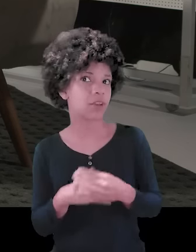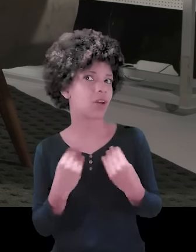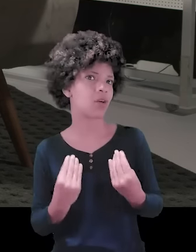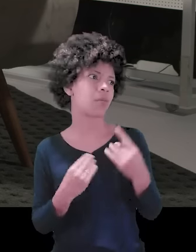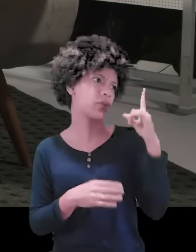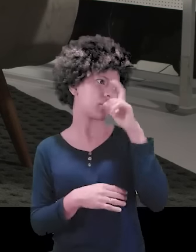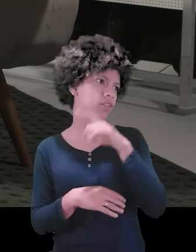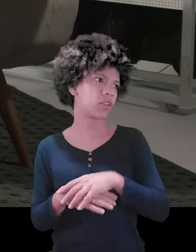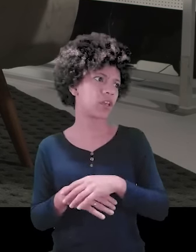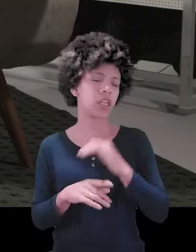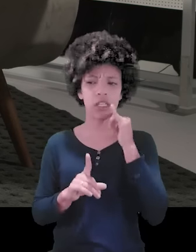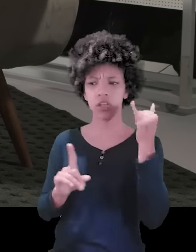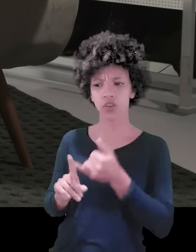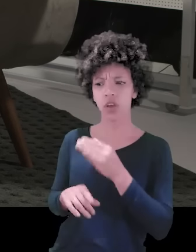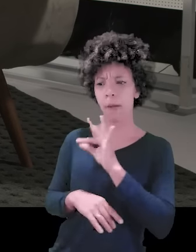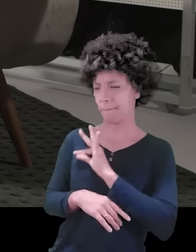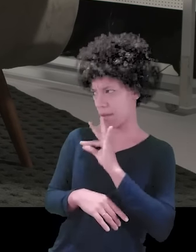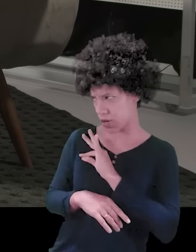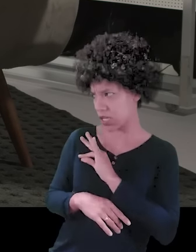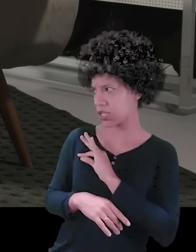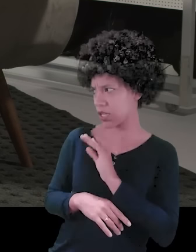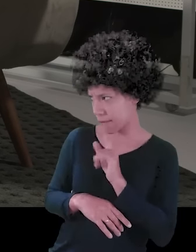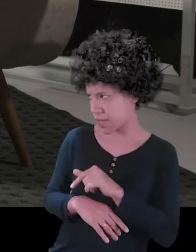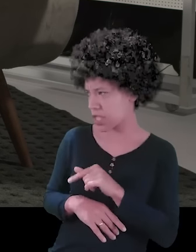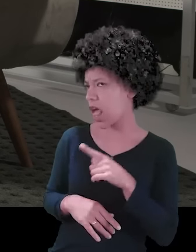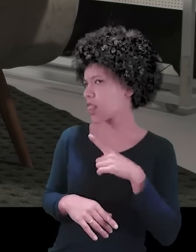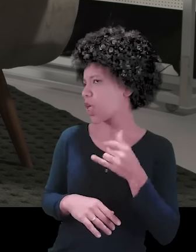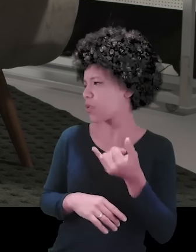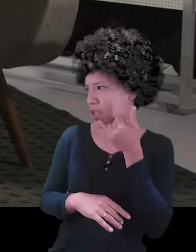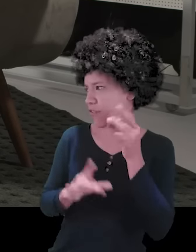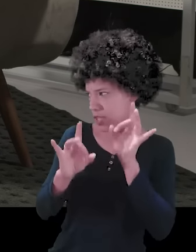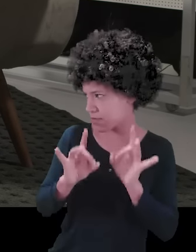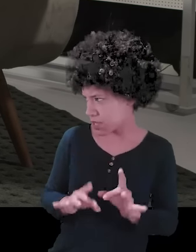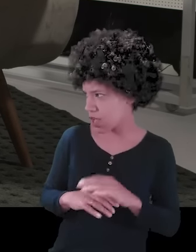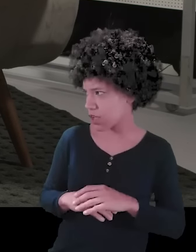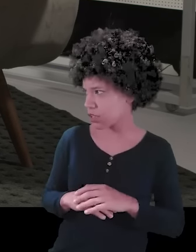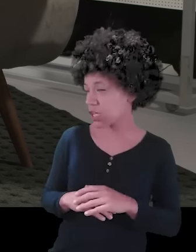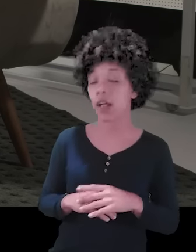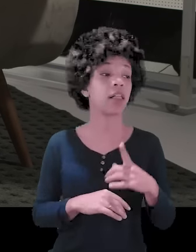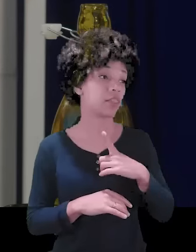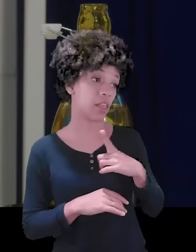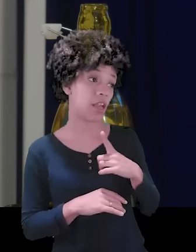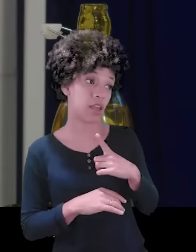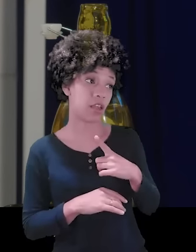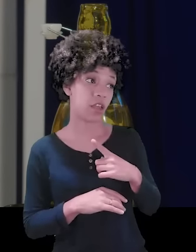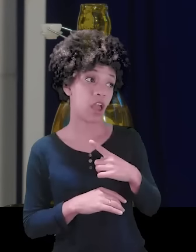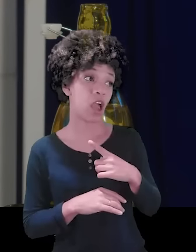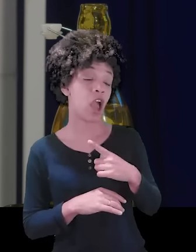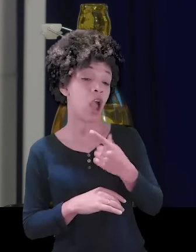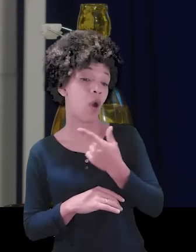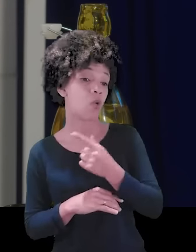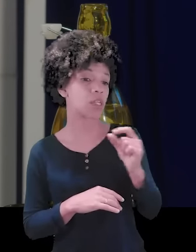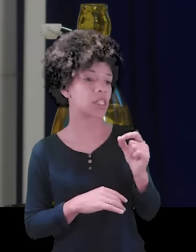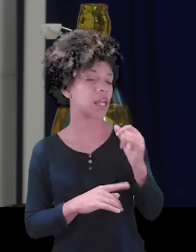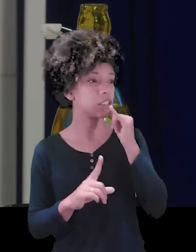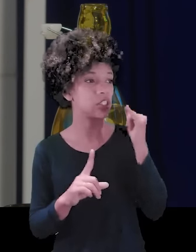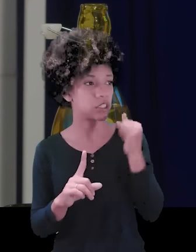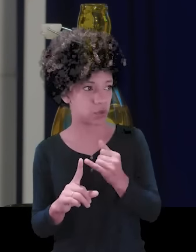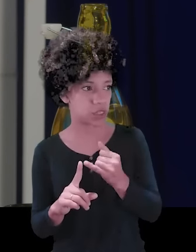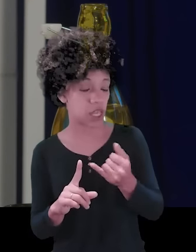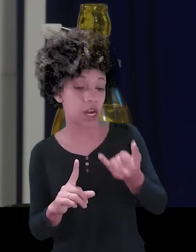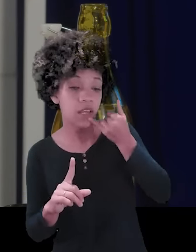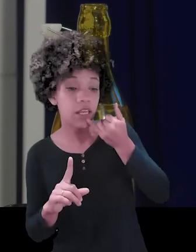é difícil viver num fazer uma Polícia mesmo que tem algum telefone especial de denúncia tem é o disque 100 que recebe